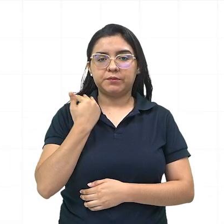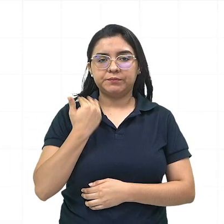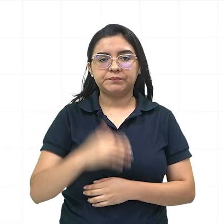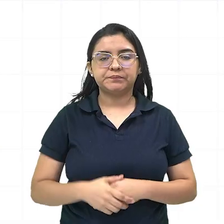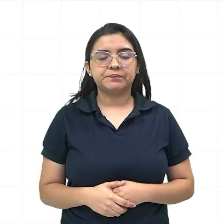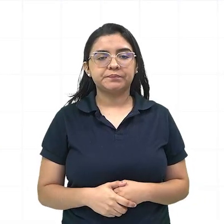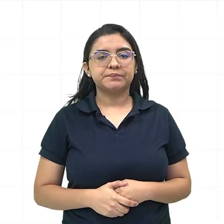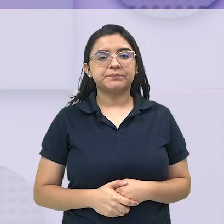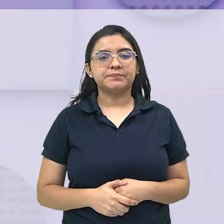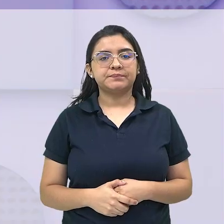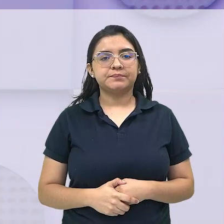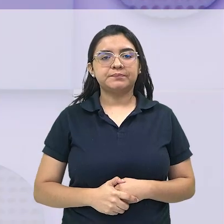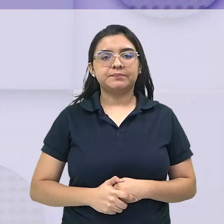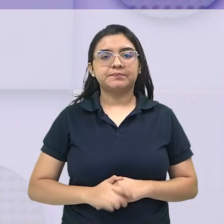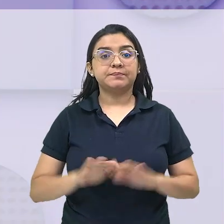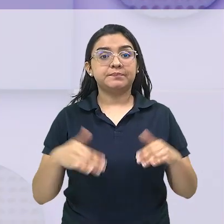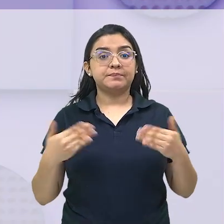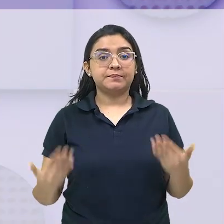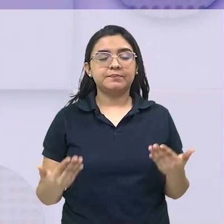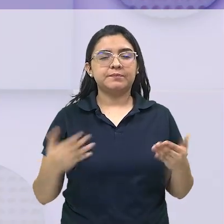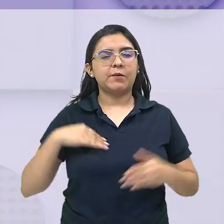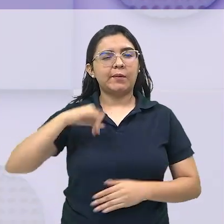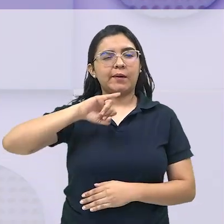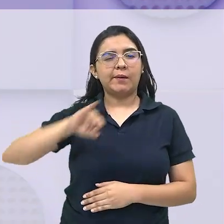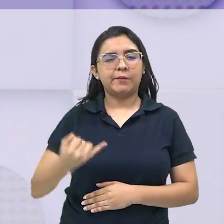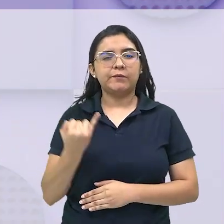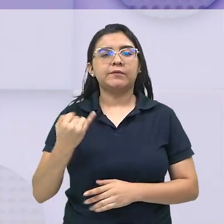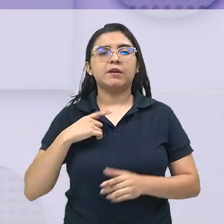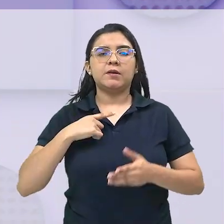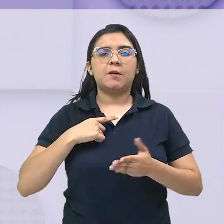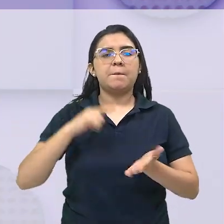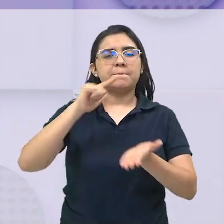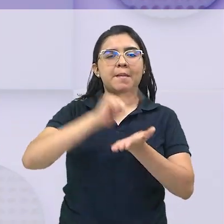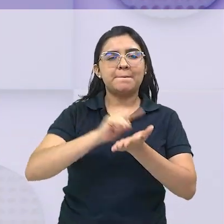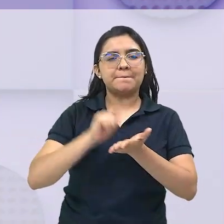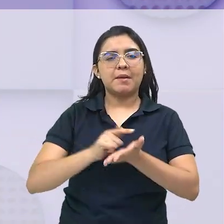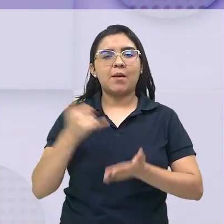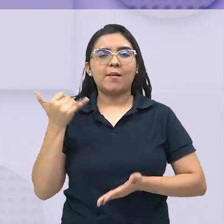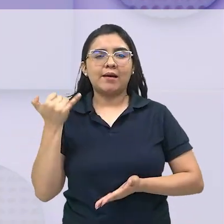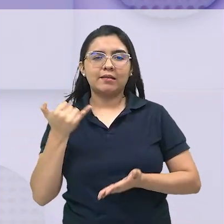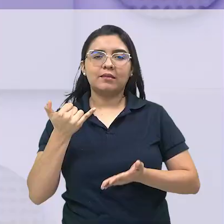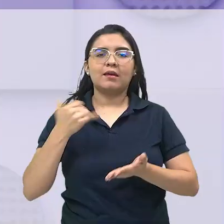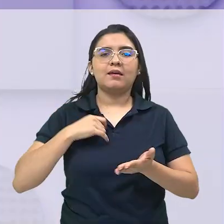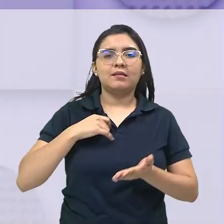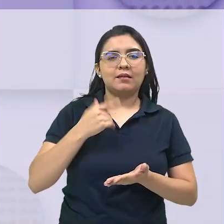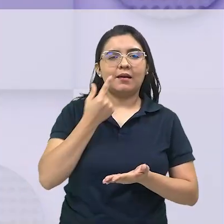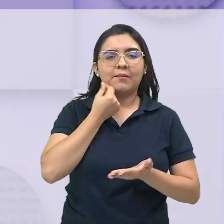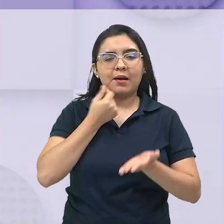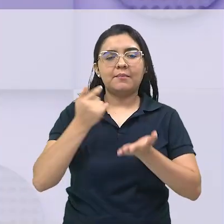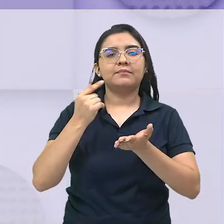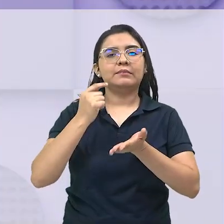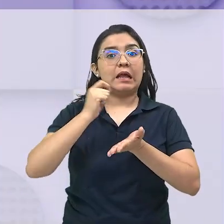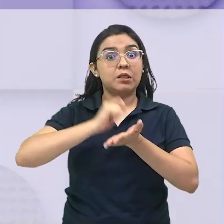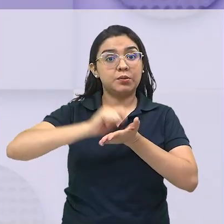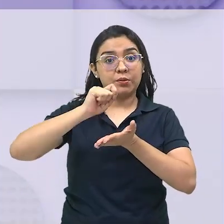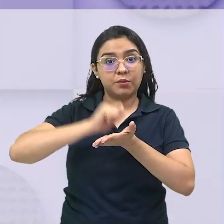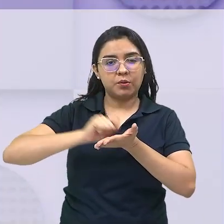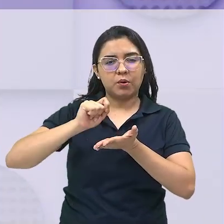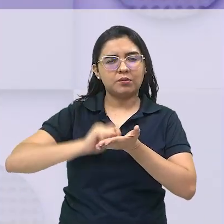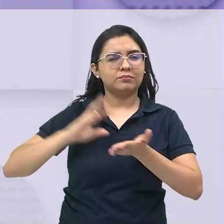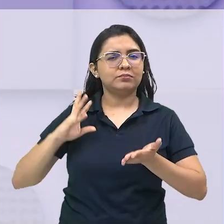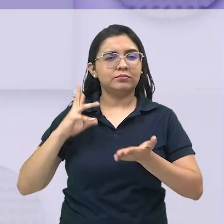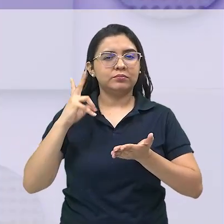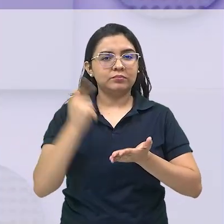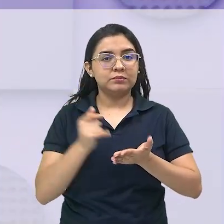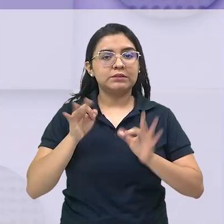morte. Então, meu aluno, aproveita, pega um papel, uma caneta, o lápis, faça suas